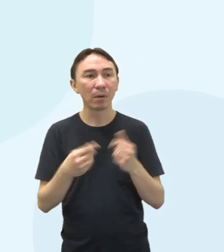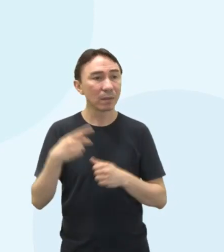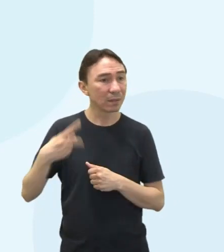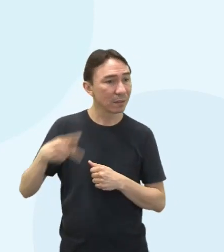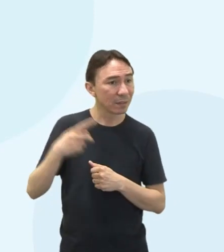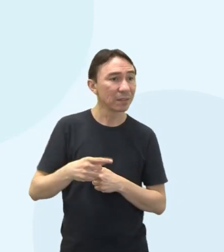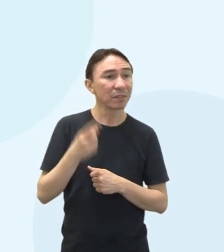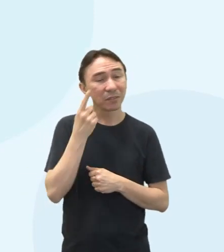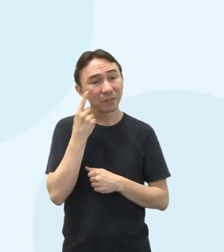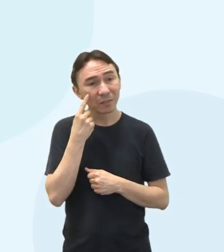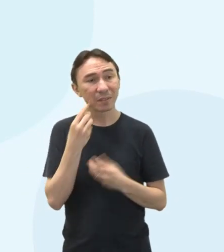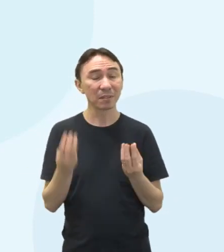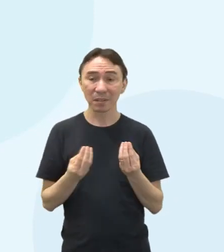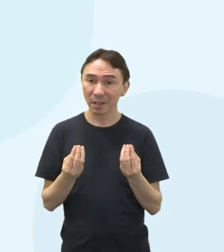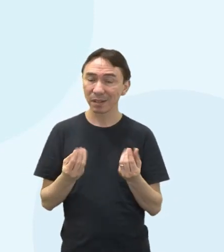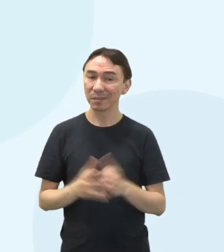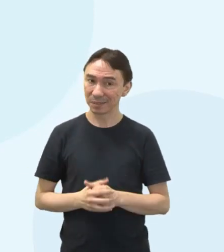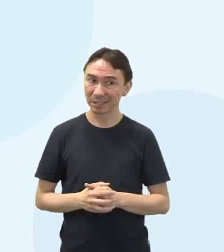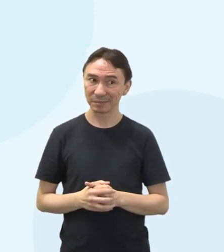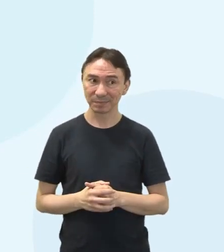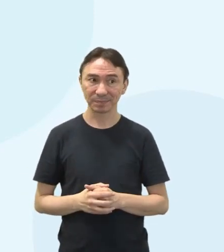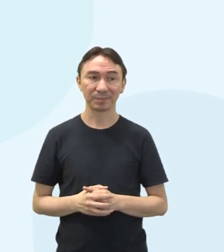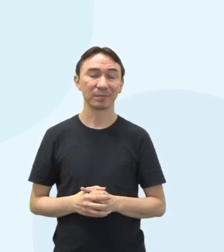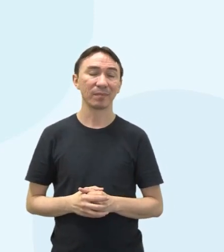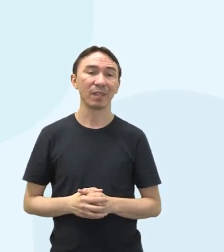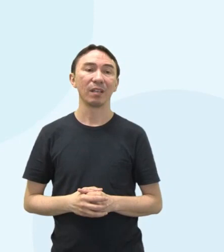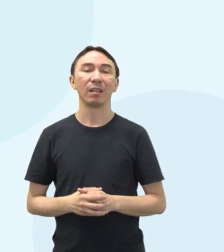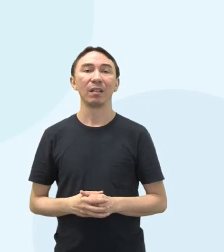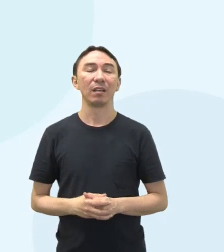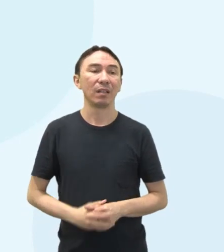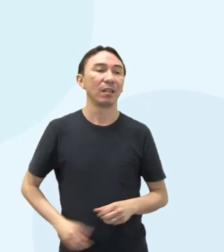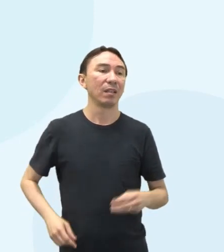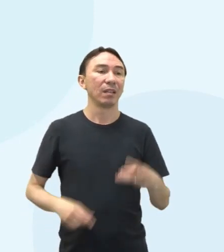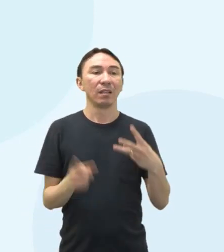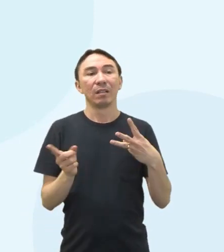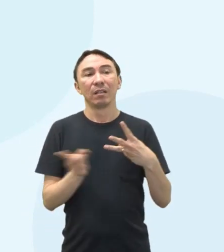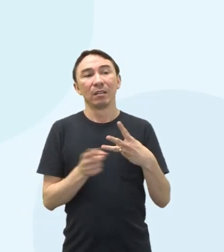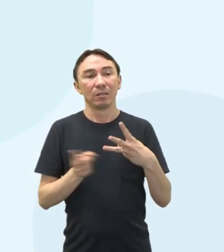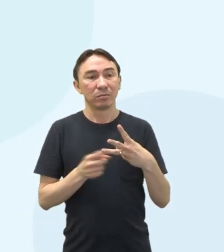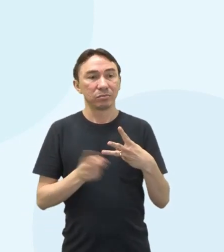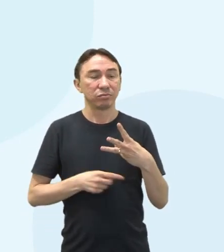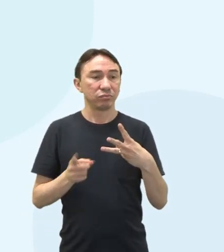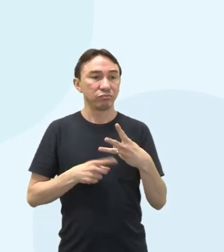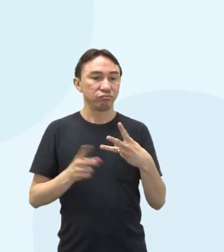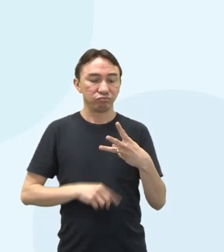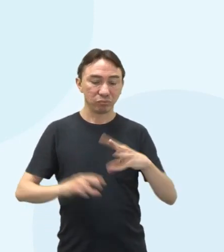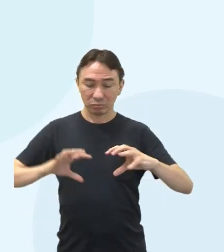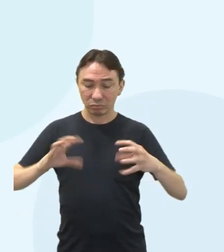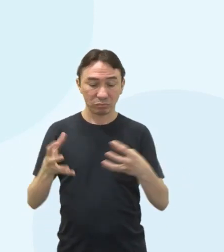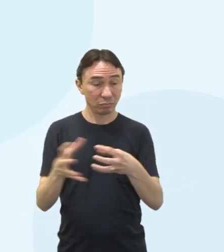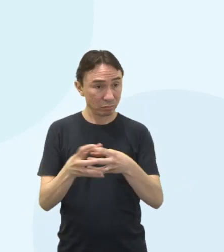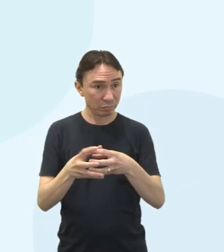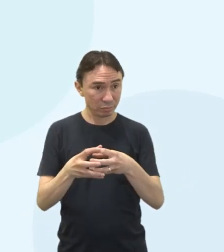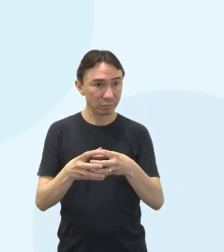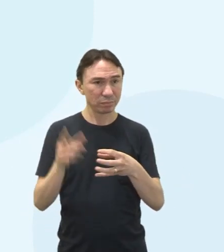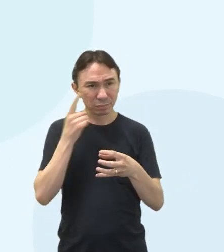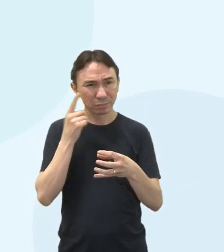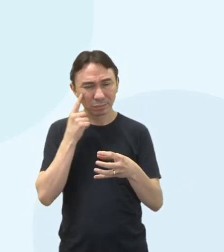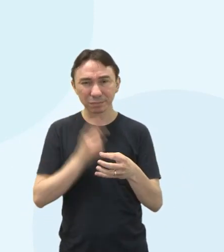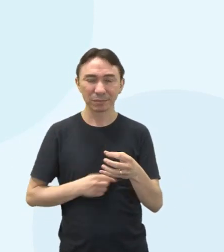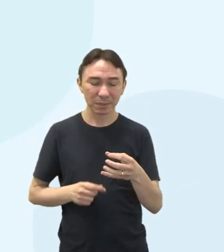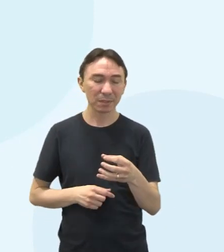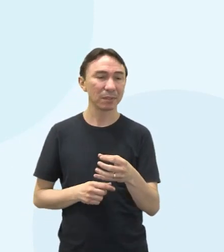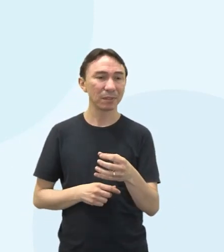pelo estudante na resolução é trazendo também os agrupamentos proximais e produtivos como